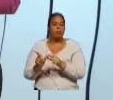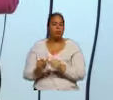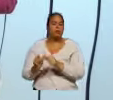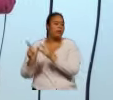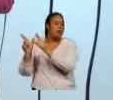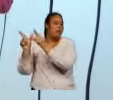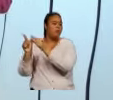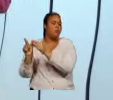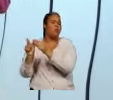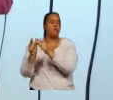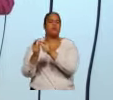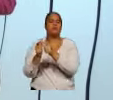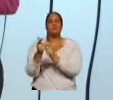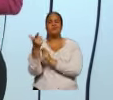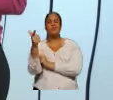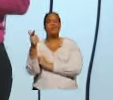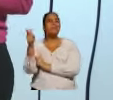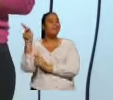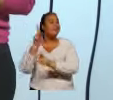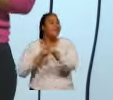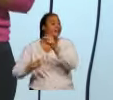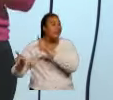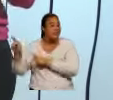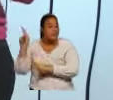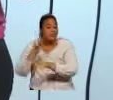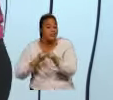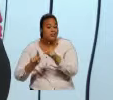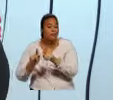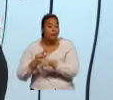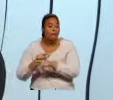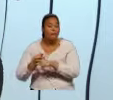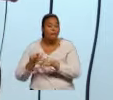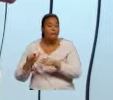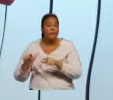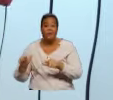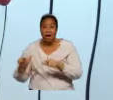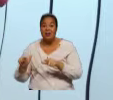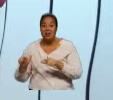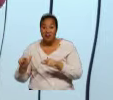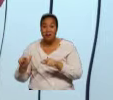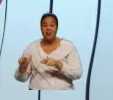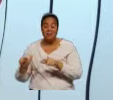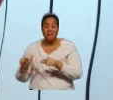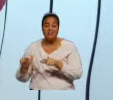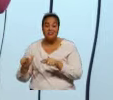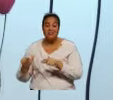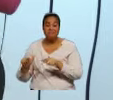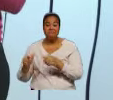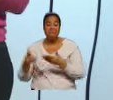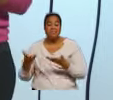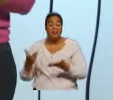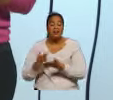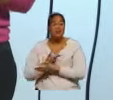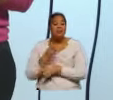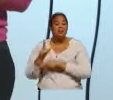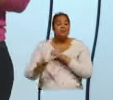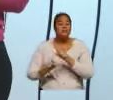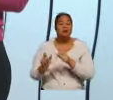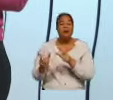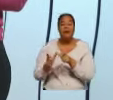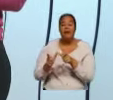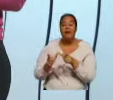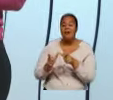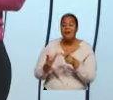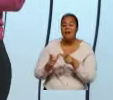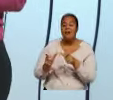existe população e existem áreas de adensamento populacional ou seja áreas onde